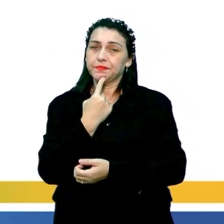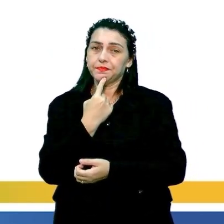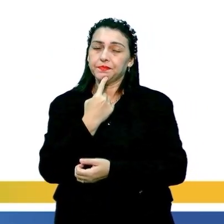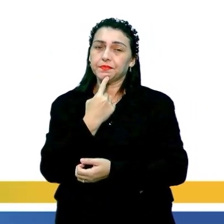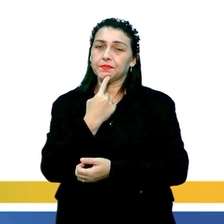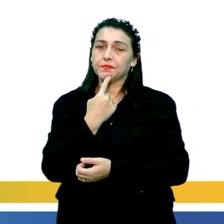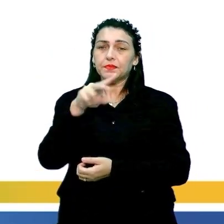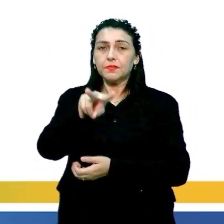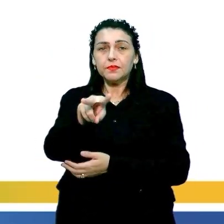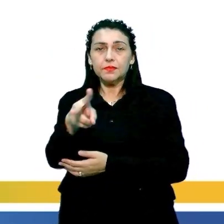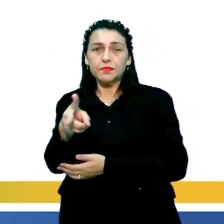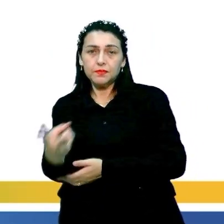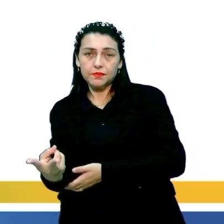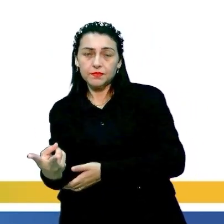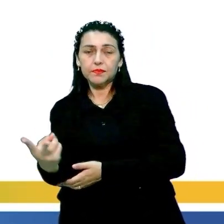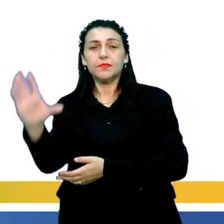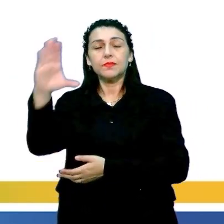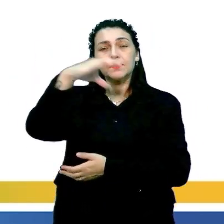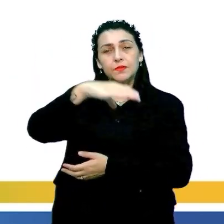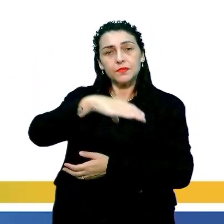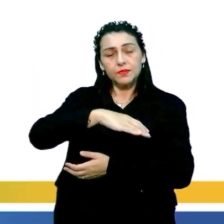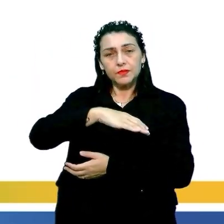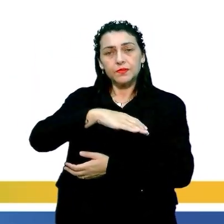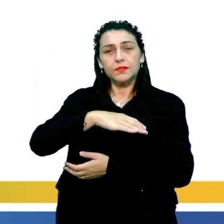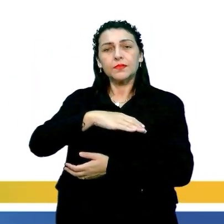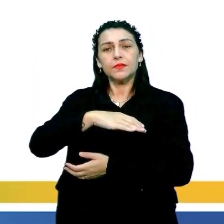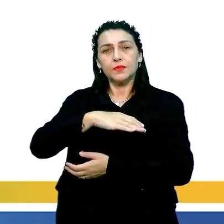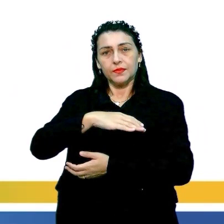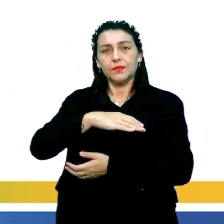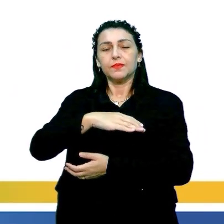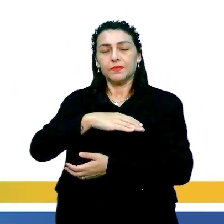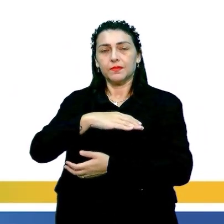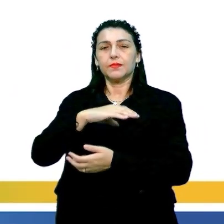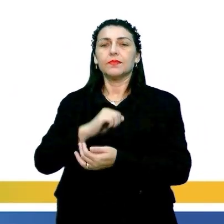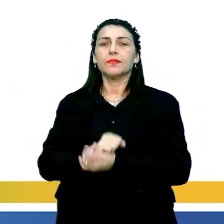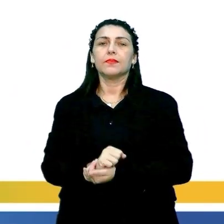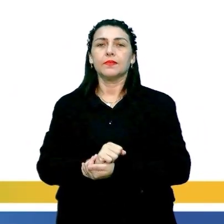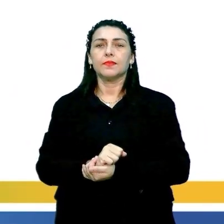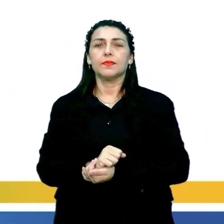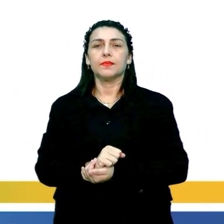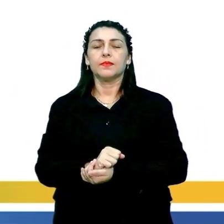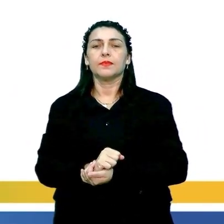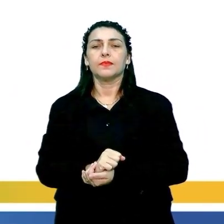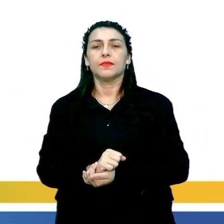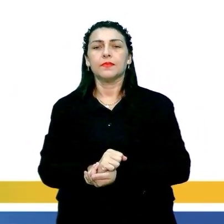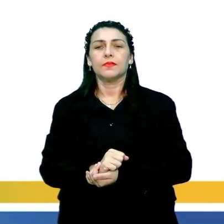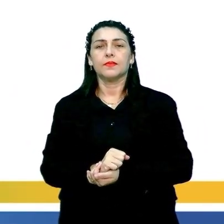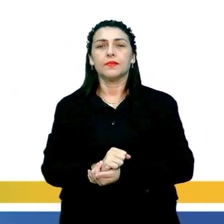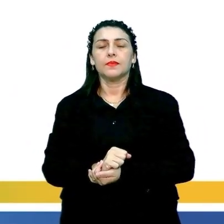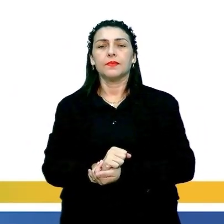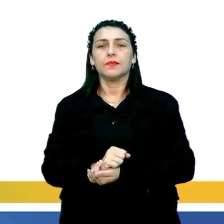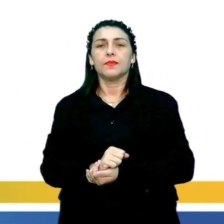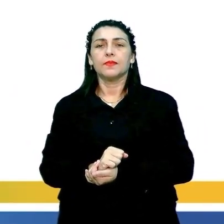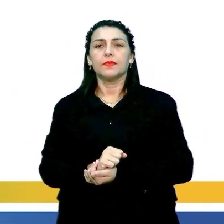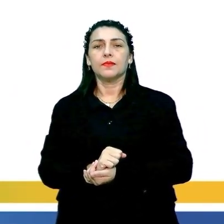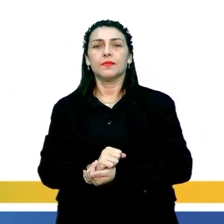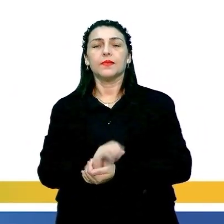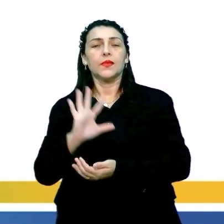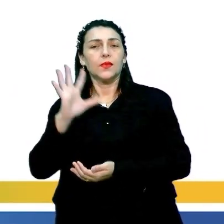A inversão térmica em uma grande cidade, isso acontece geralmente nas grandes metrópoles, e é um fenômeno bastante